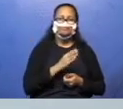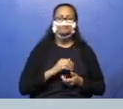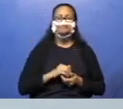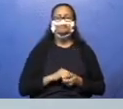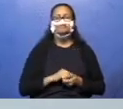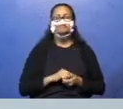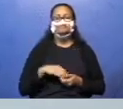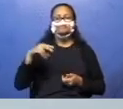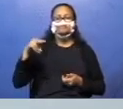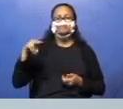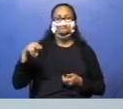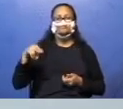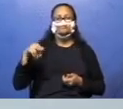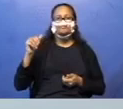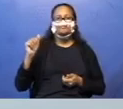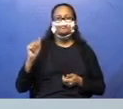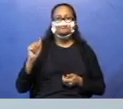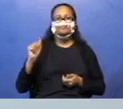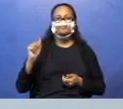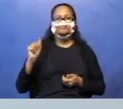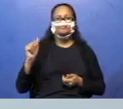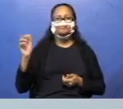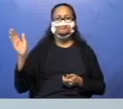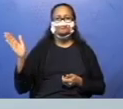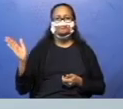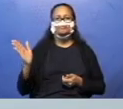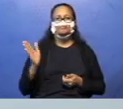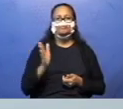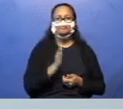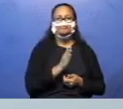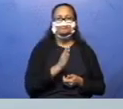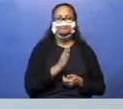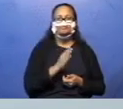Espacinho, na, N-A,